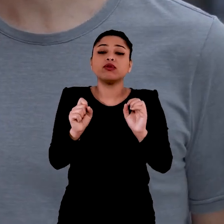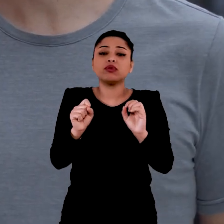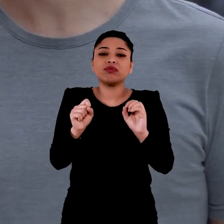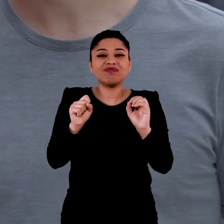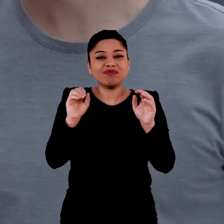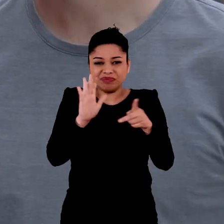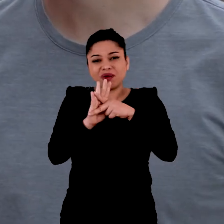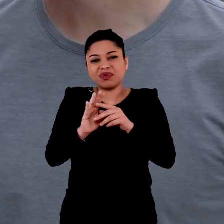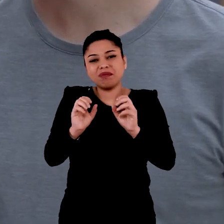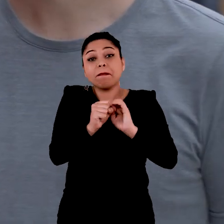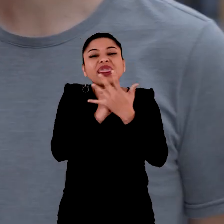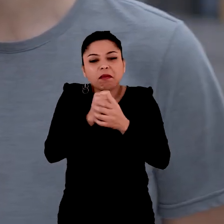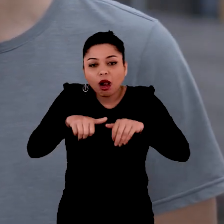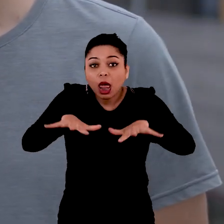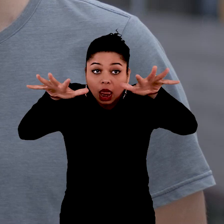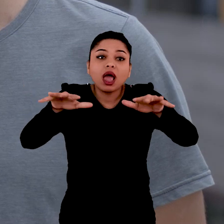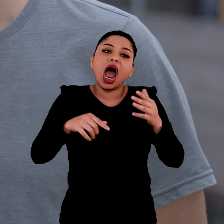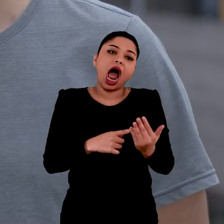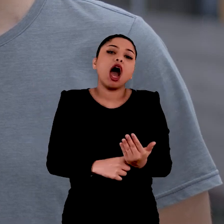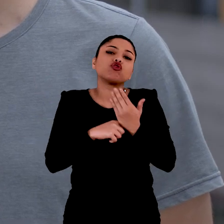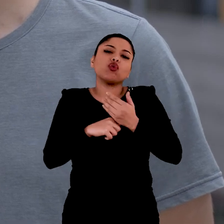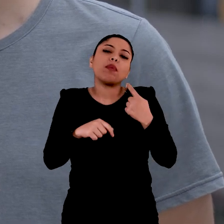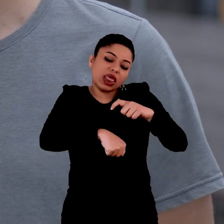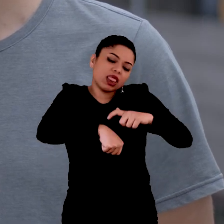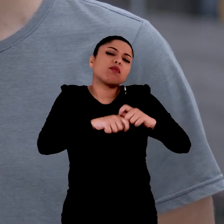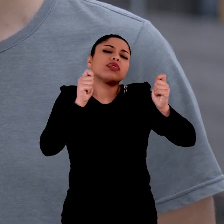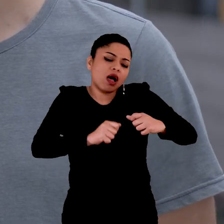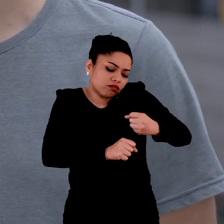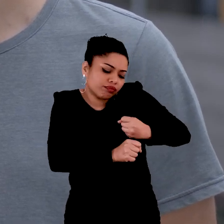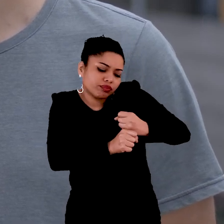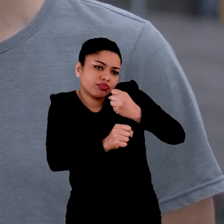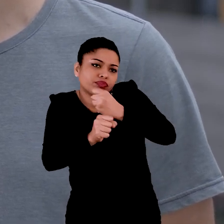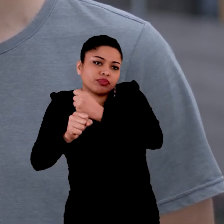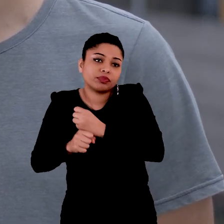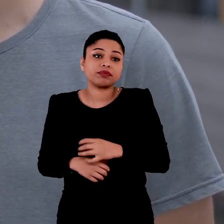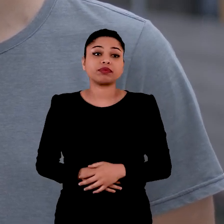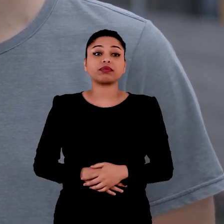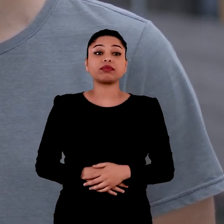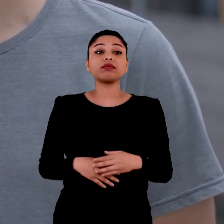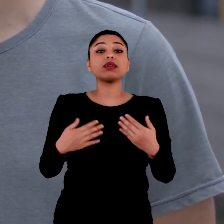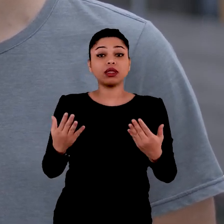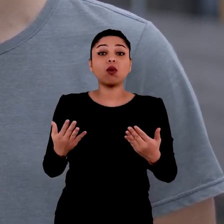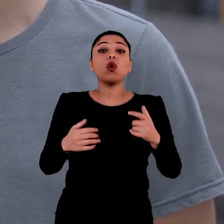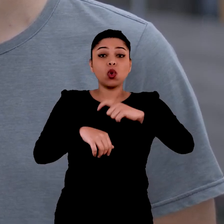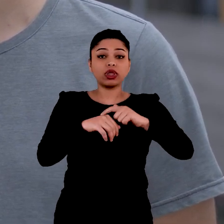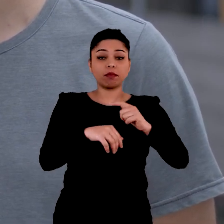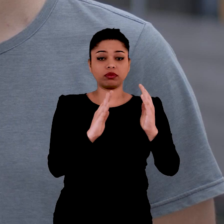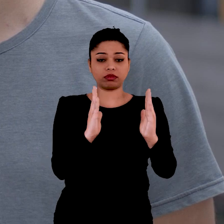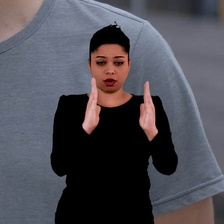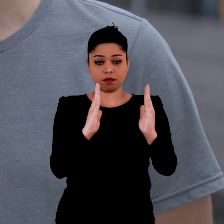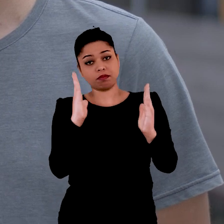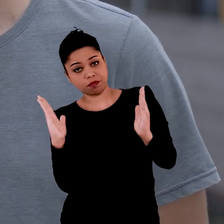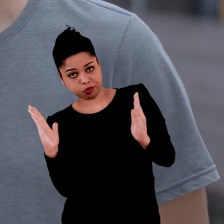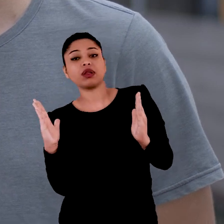muita troca também com os clientes, que acabaram indo morar lá no terreno, em outra construção que já existia.